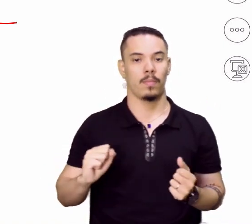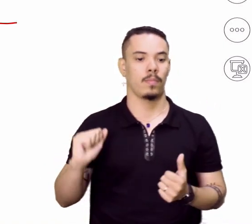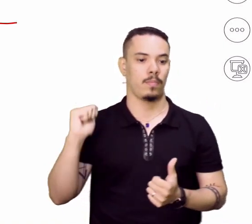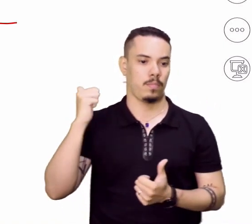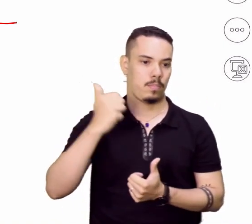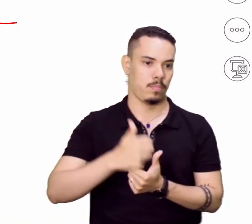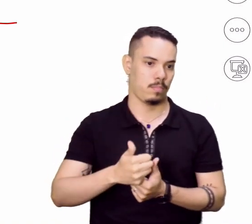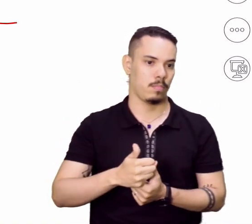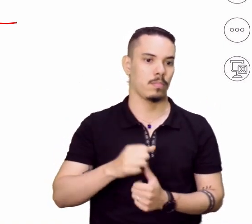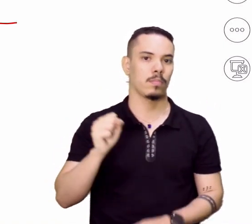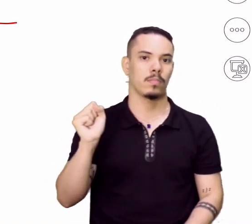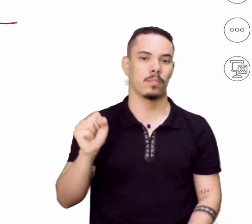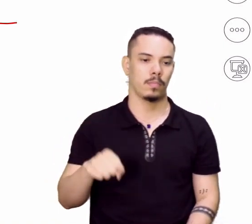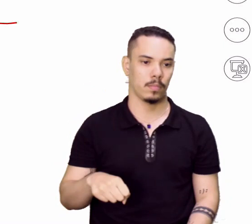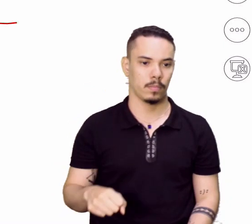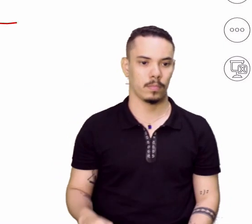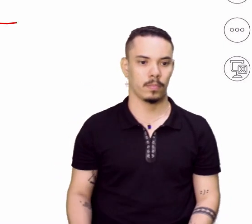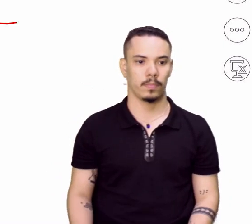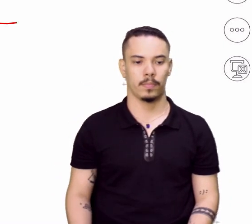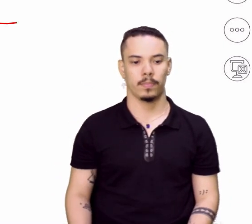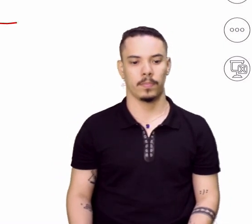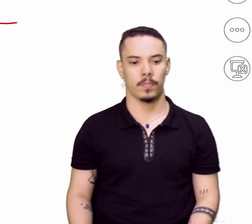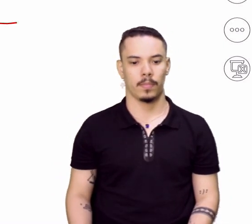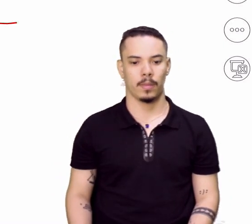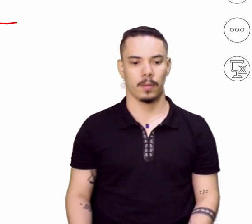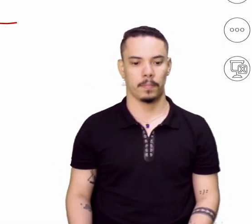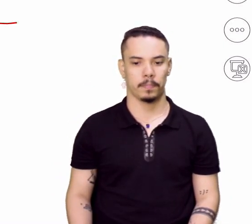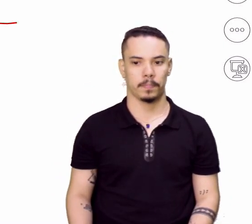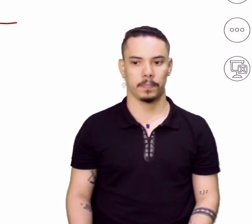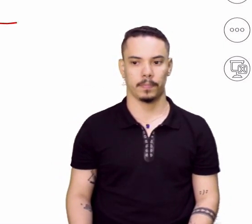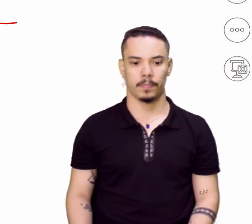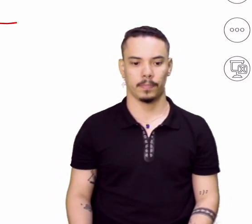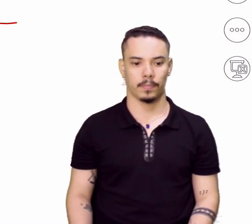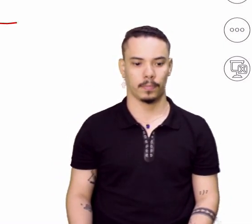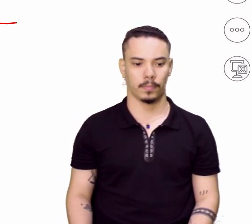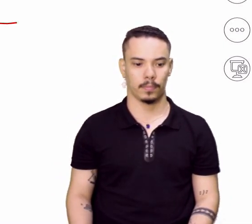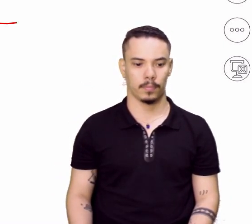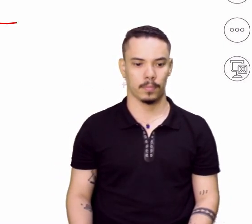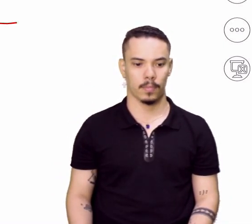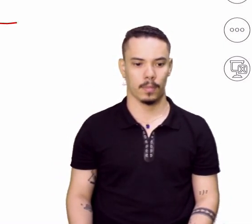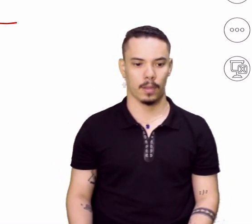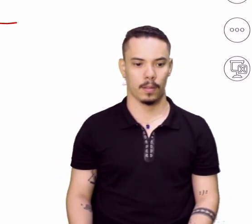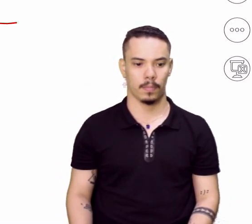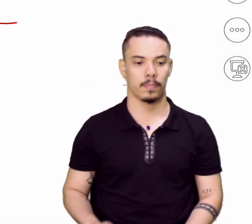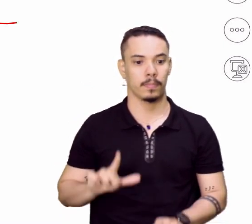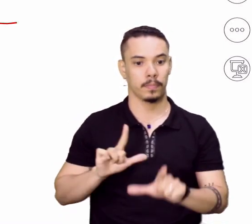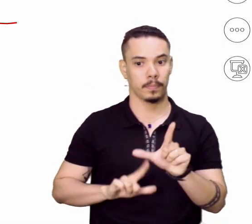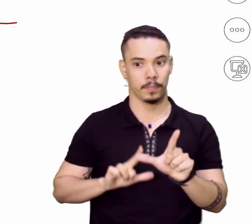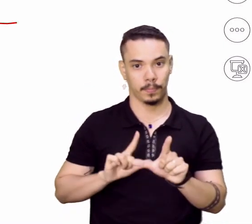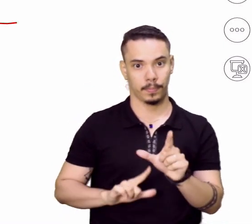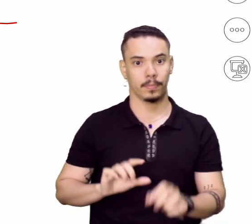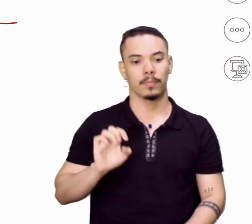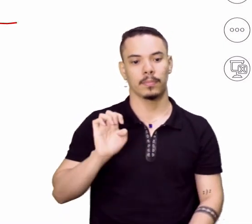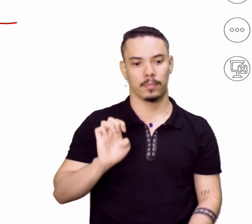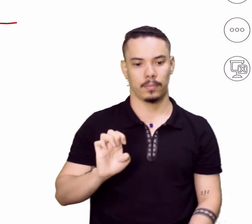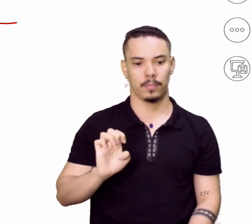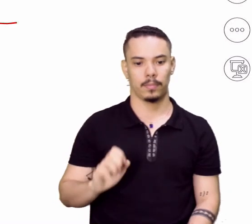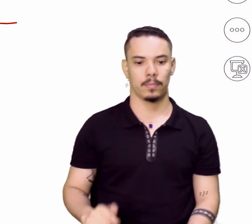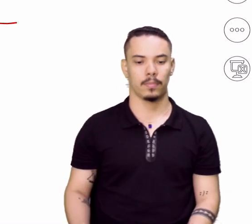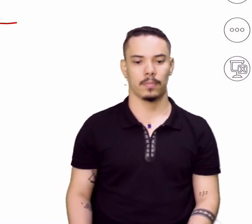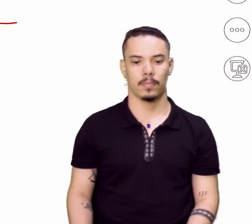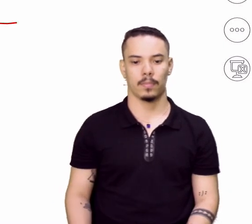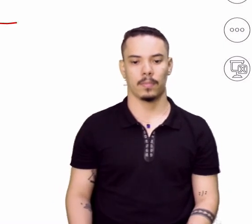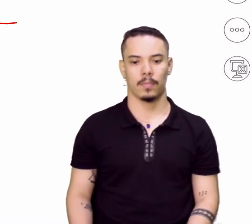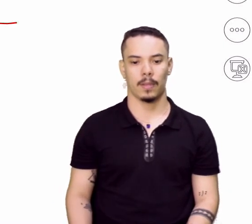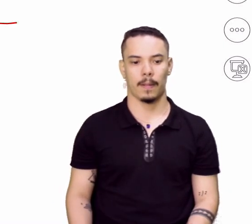pelo who tranquilamente, o that pelo which também. Então, posso fazer isso sim. Na letra E, I work with someone